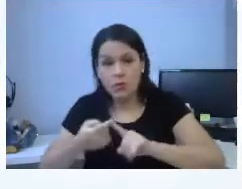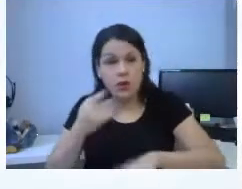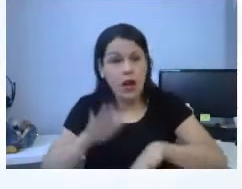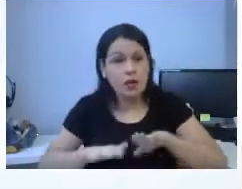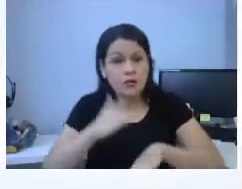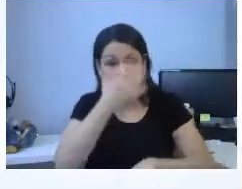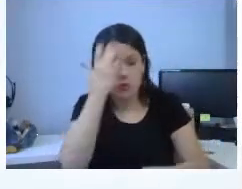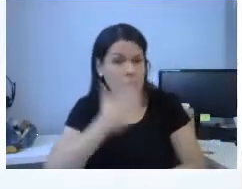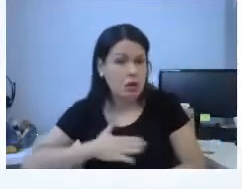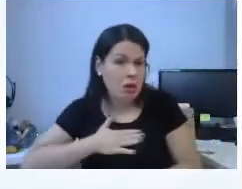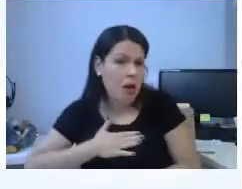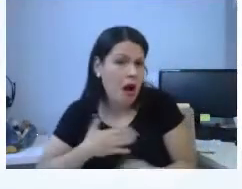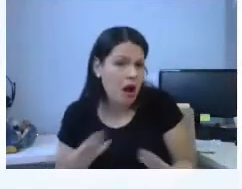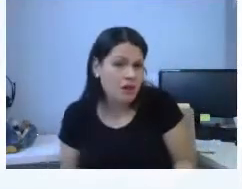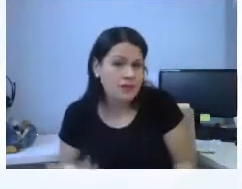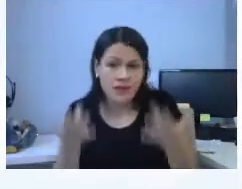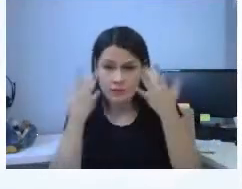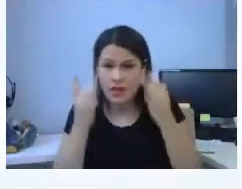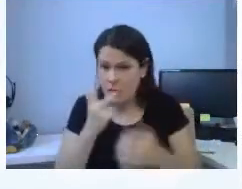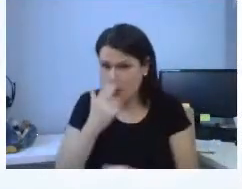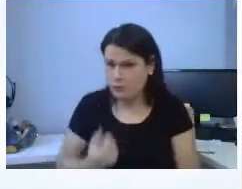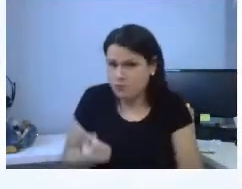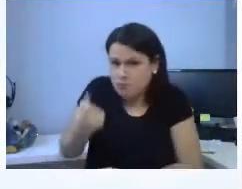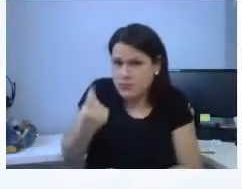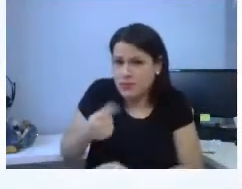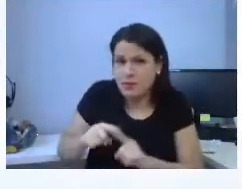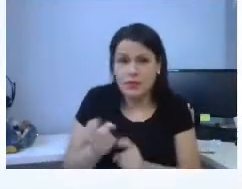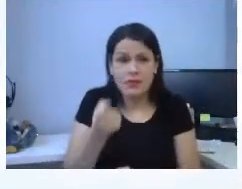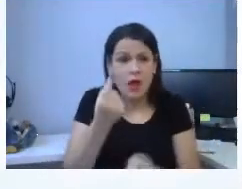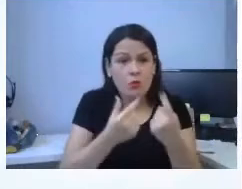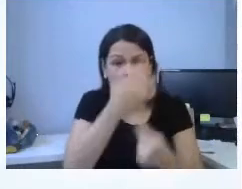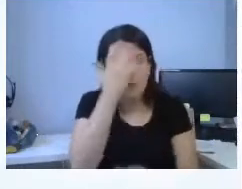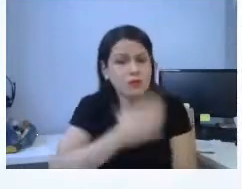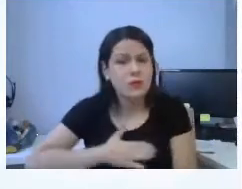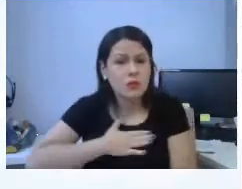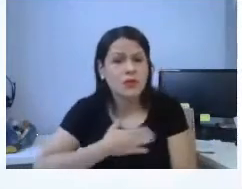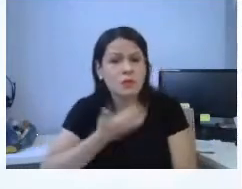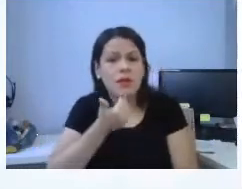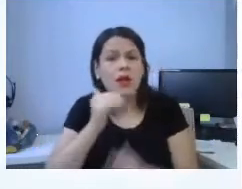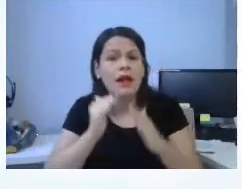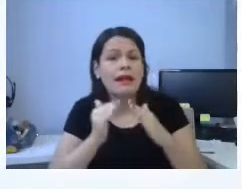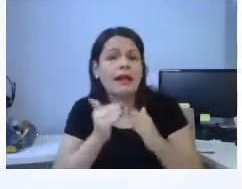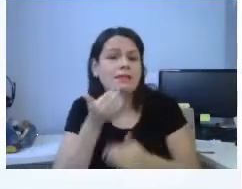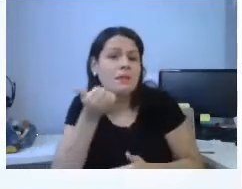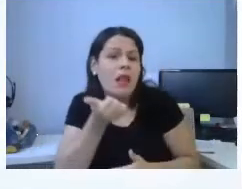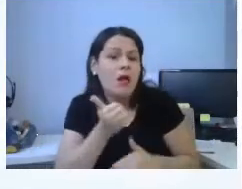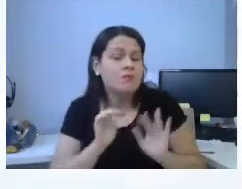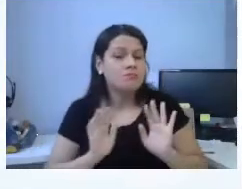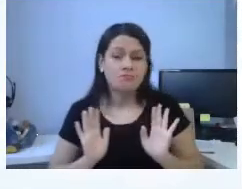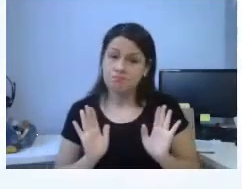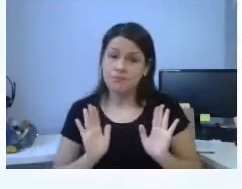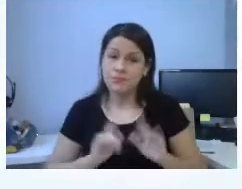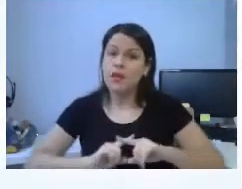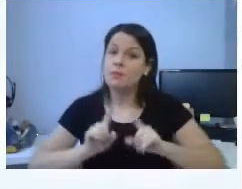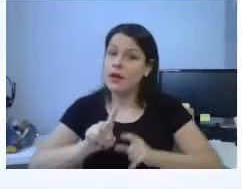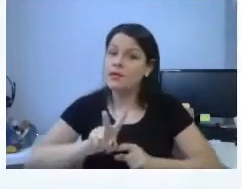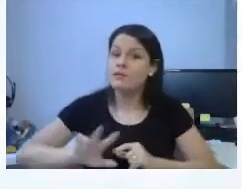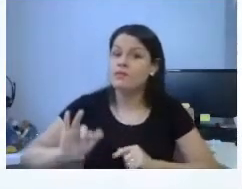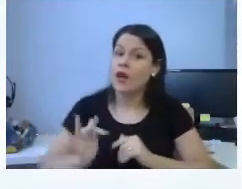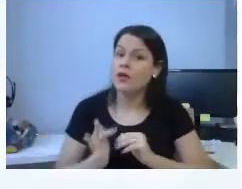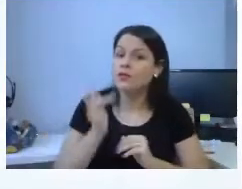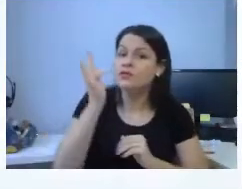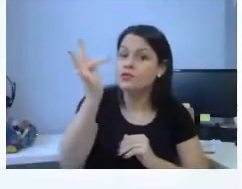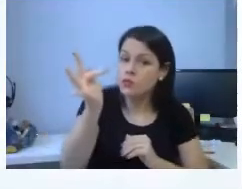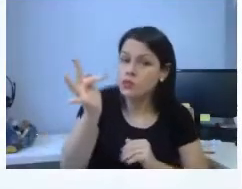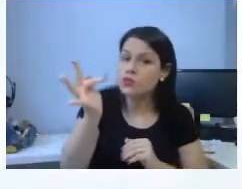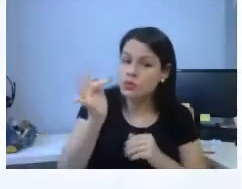gostando disso. Eu acho estranho, mas tem trabalhadores que estão dizendo: estou em casa, está melhor para mim assim. Mas isso vai causar, quem sabe,